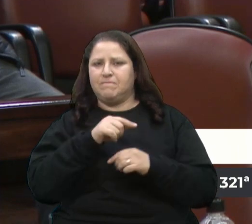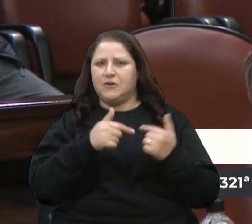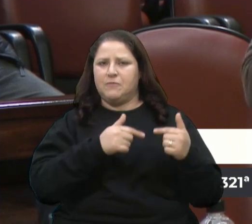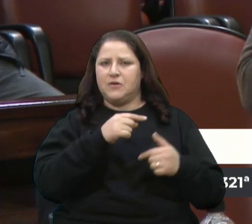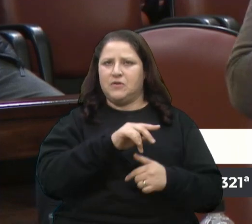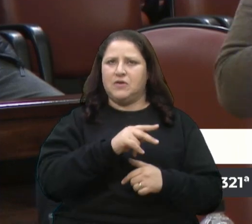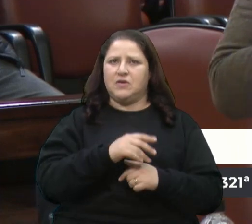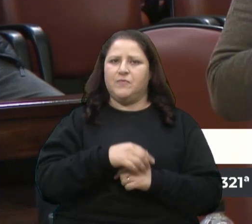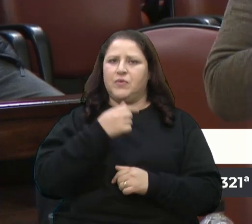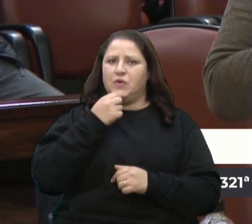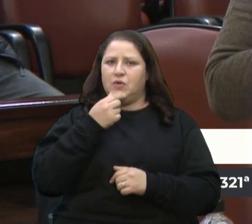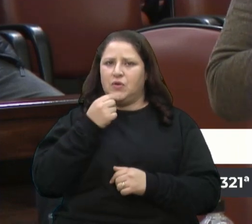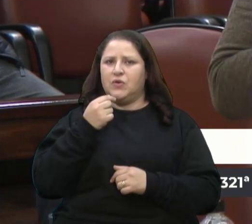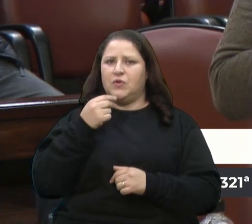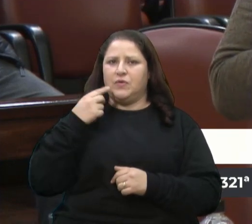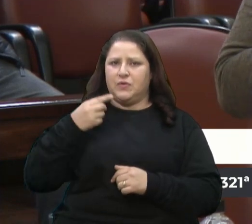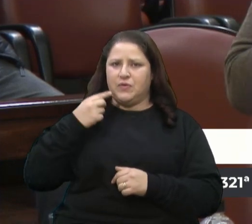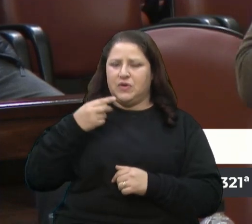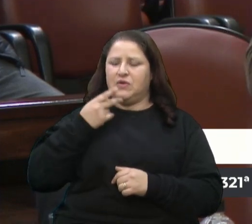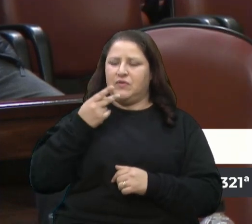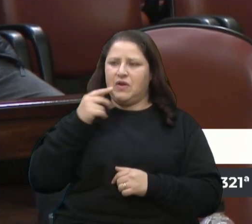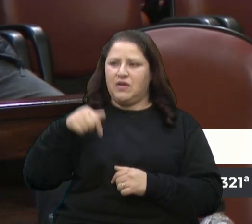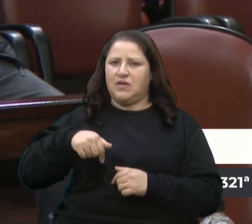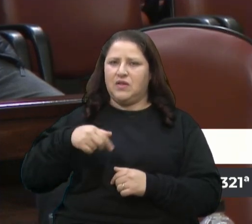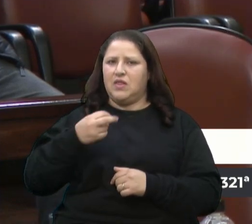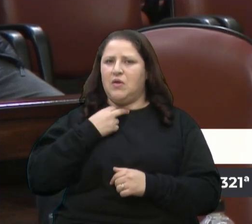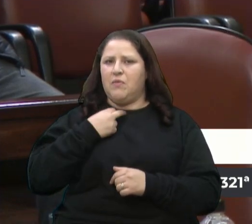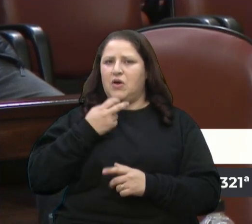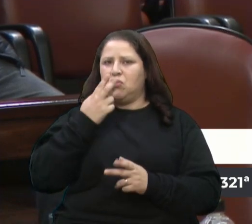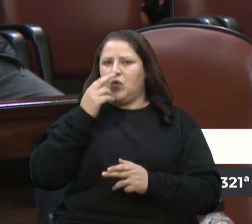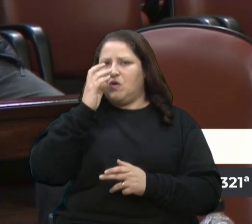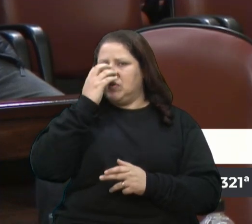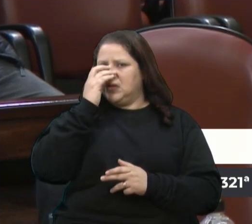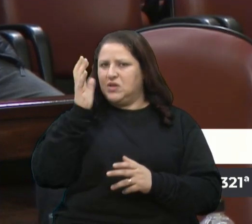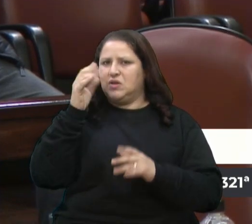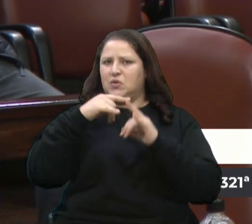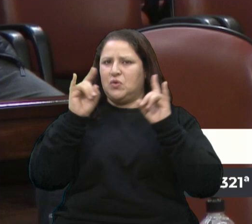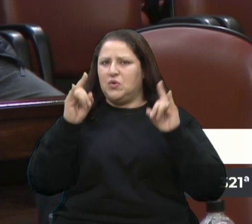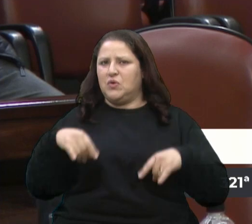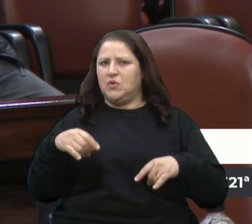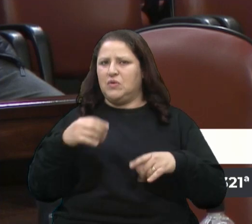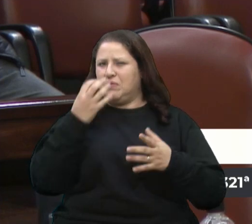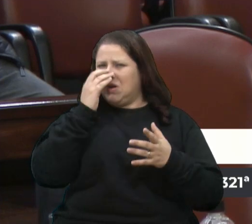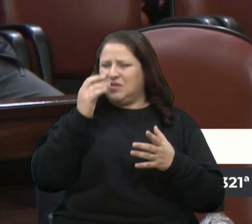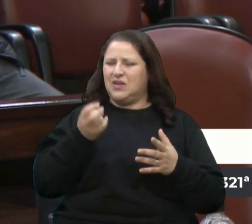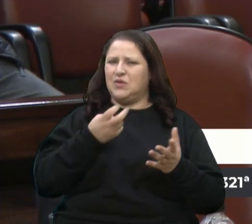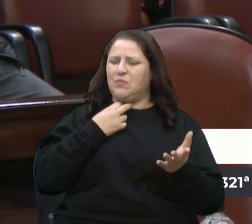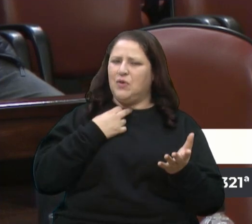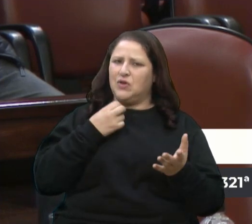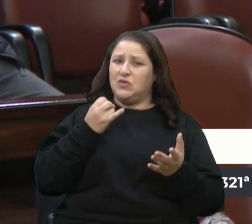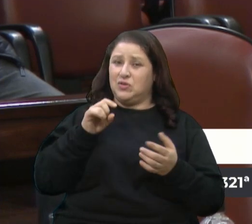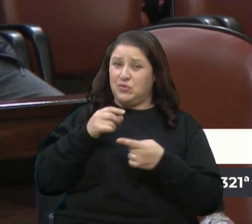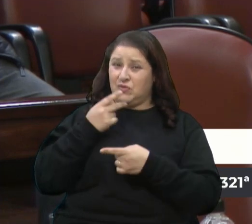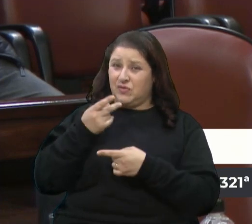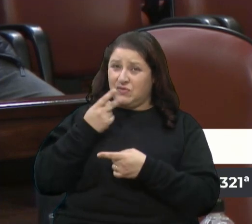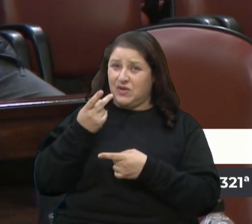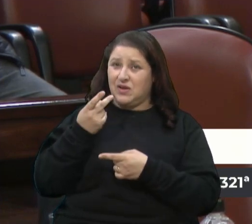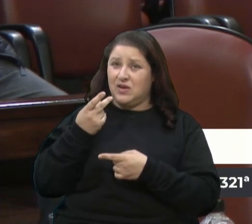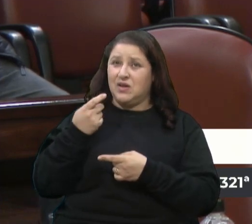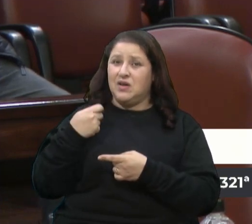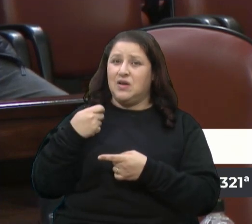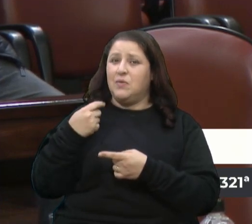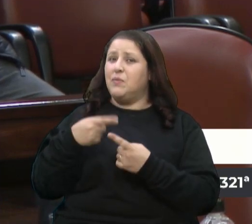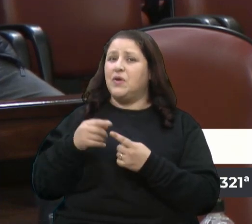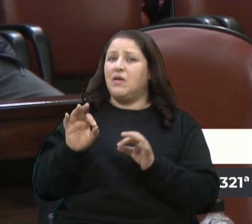vai virar um circo, não vai virar uma palhaçada, vamos se respeitar aqui. Se tu tá afirmando aqui, por que tu não